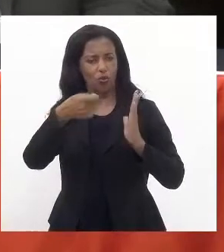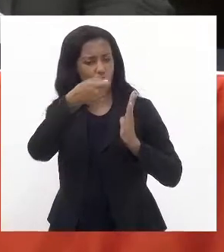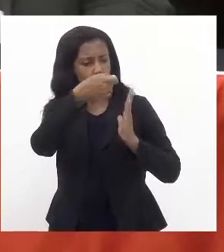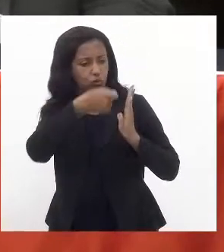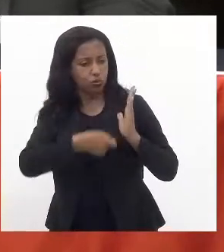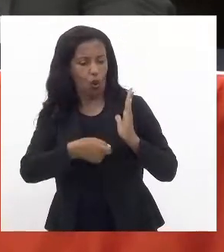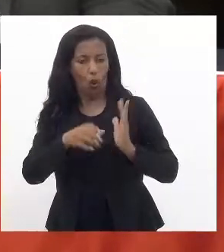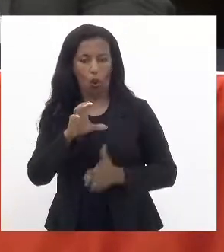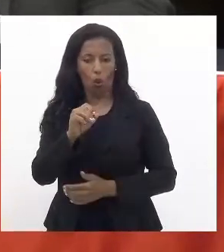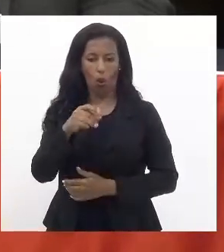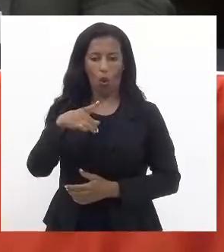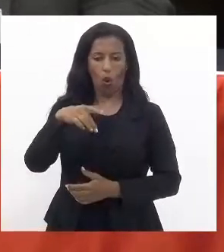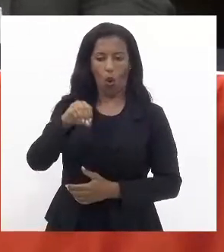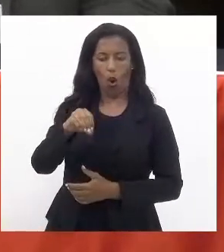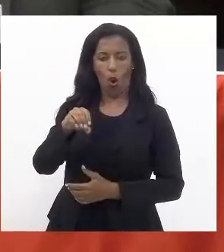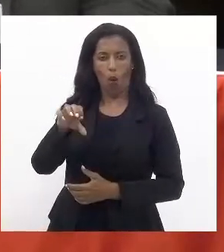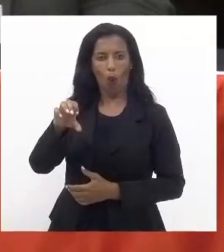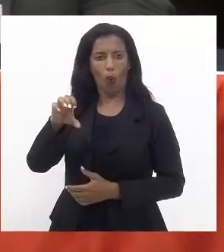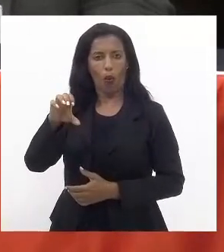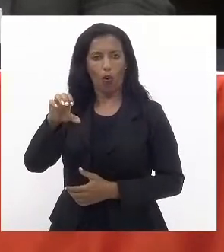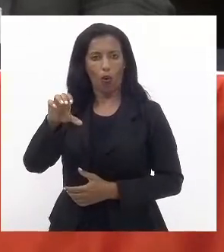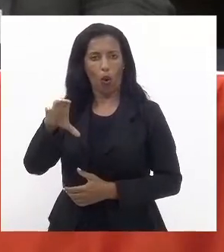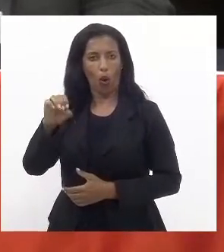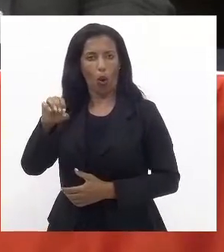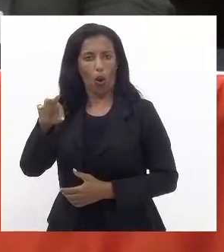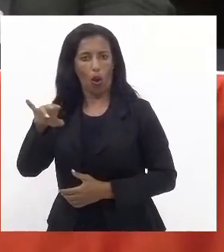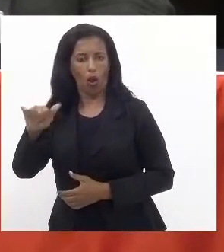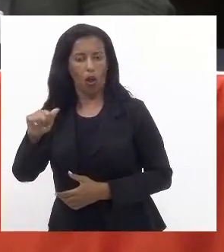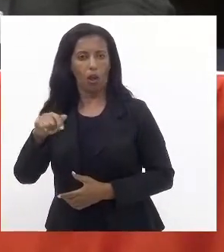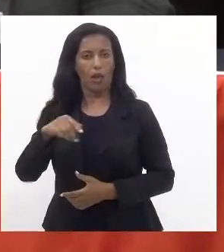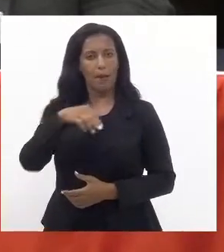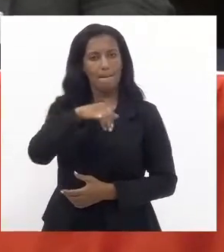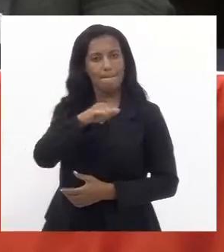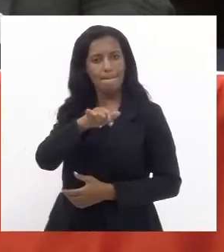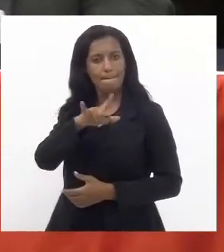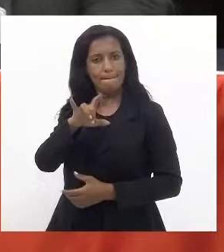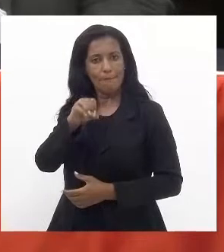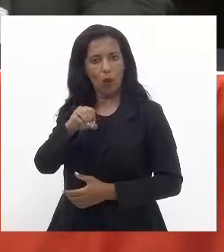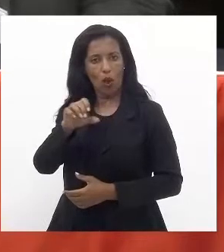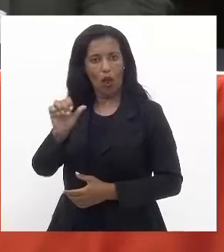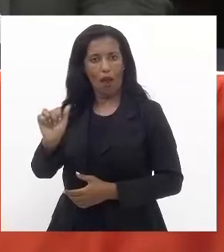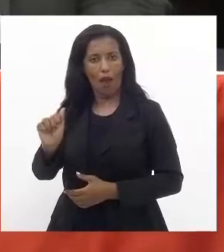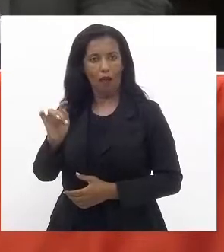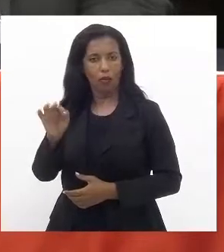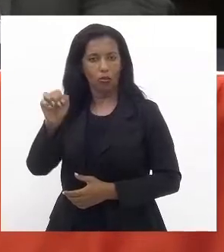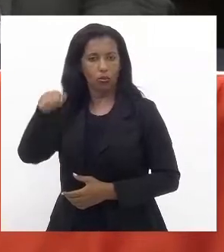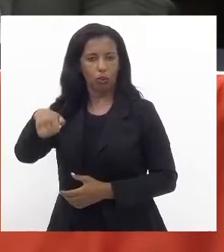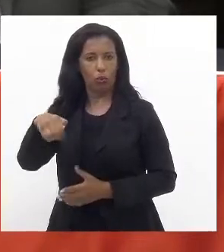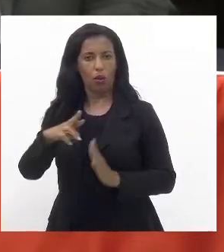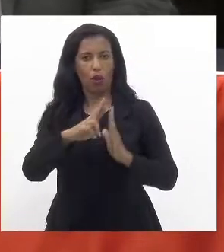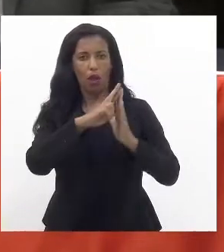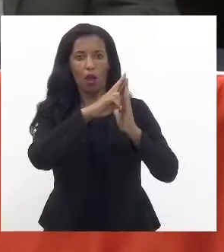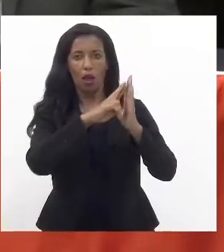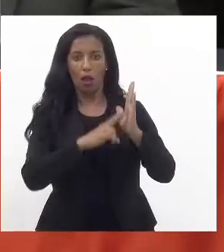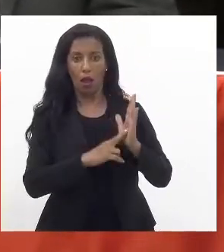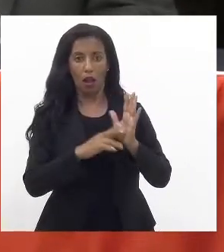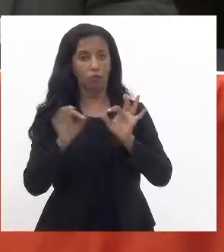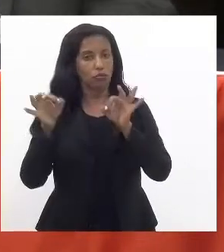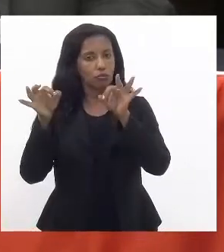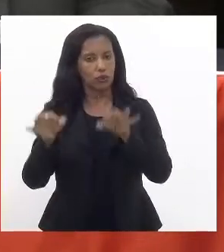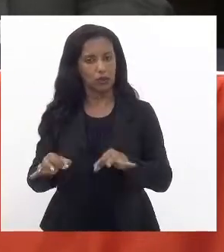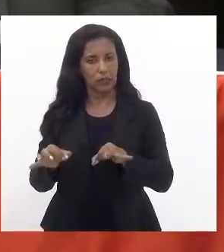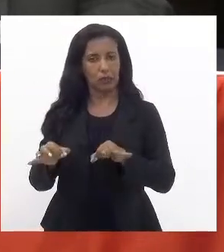de Cólera e Lavoura Arcaica. Milton Atum, autor do Relato de um Certo